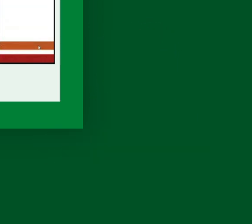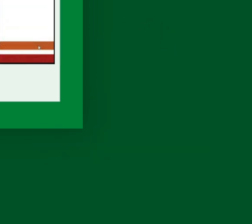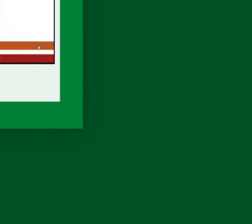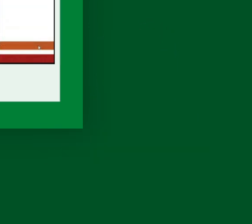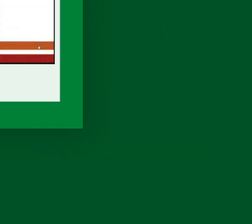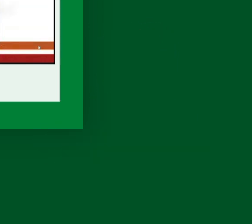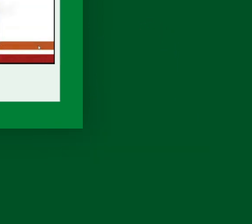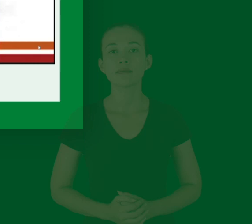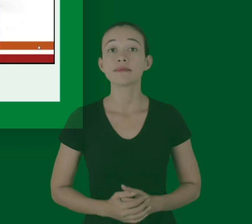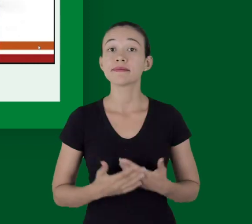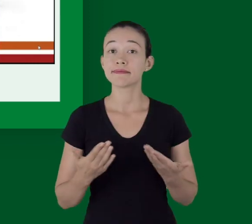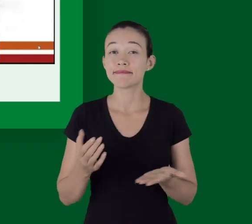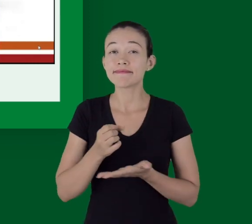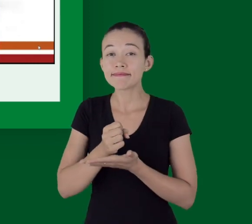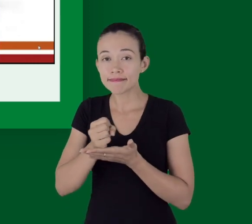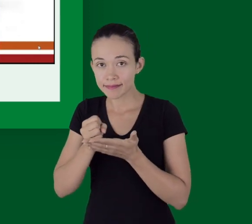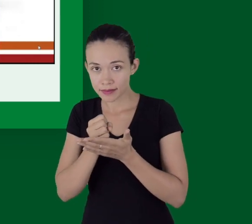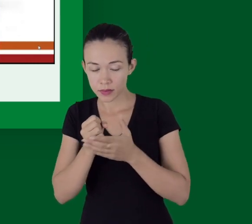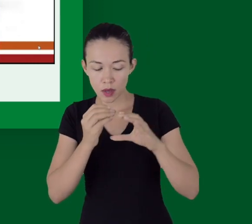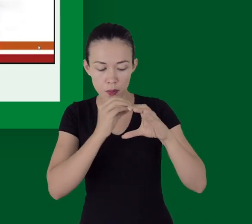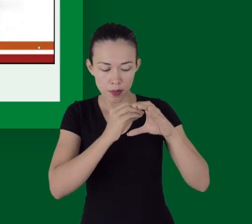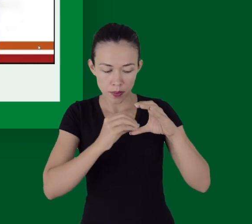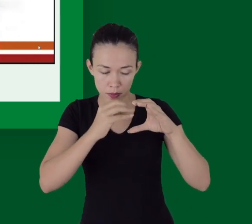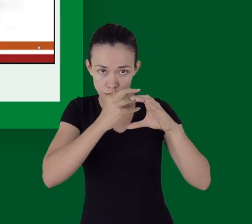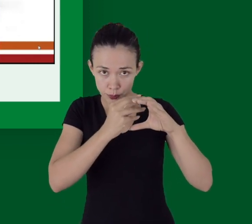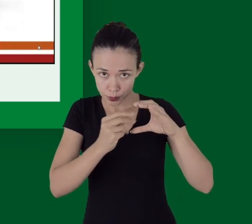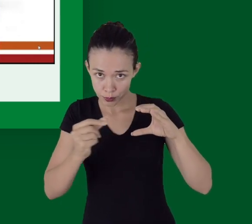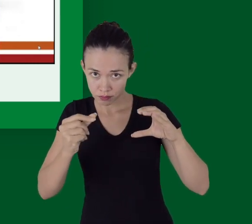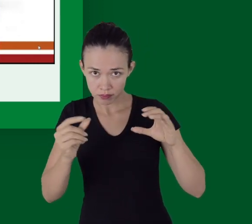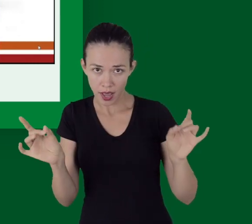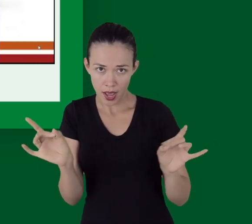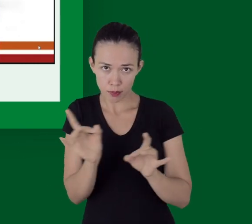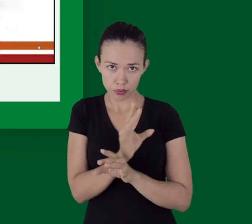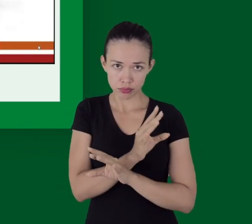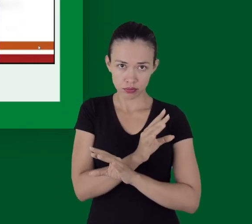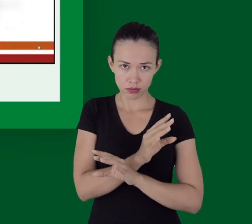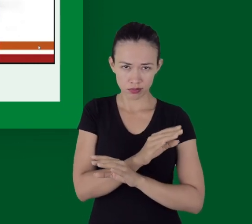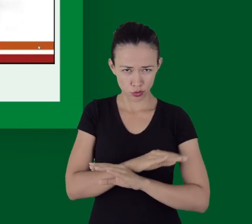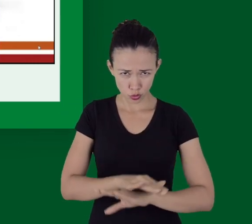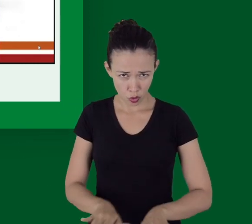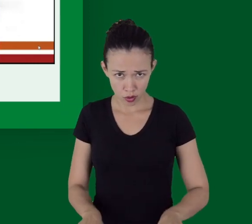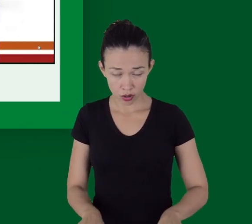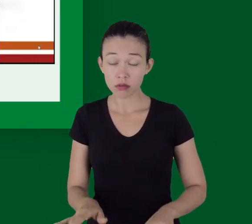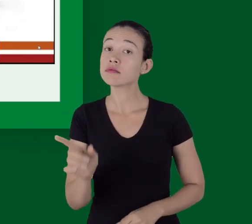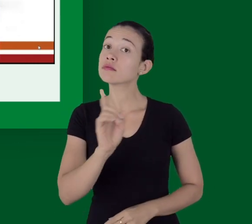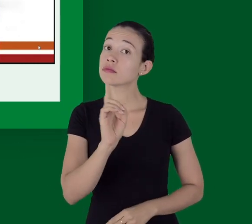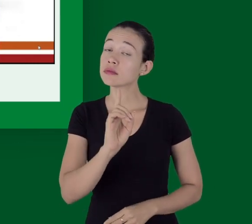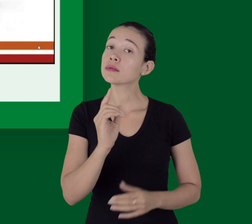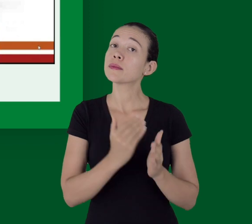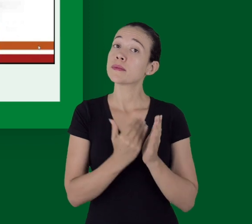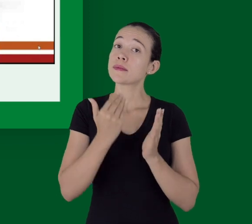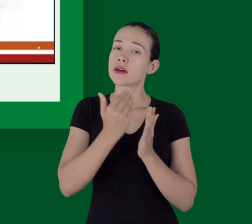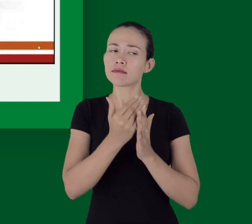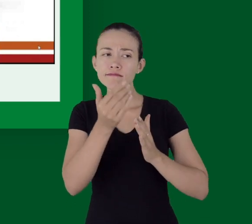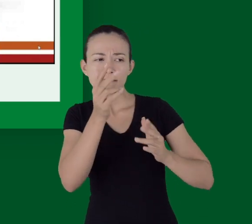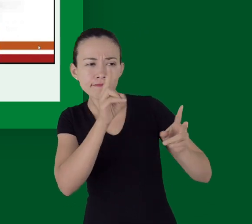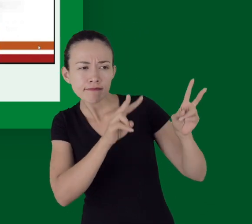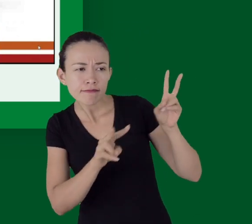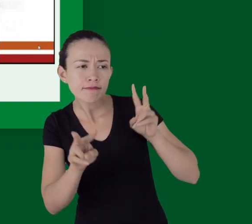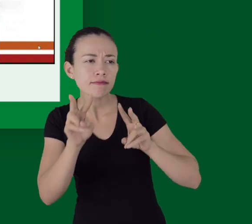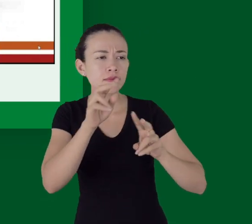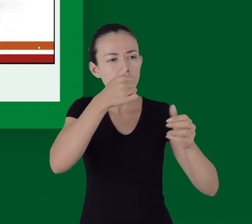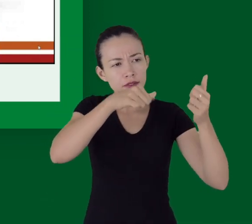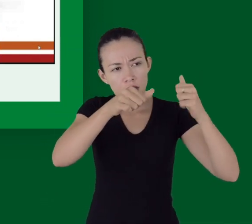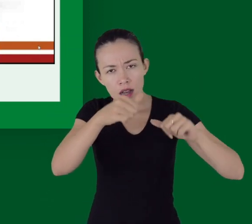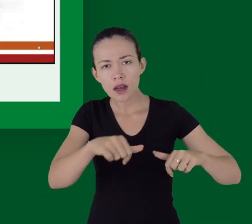exemplo. E depois que você faz a trombólise, tá tudo certo? Não. A gente precisa avaliar critérios de reperfusão.